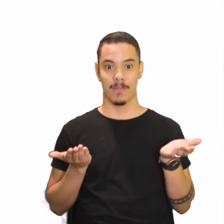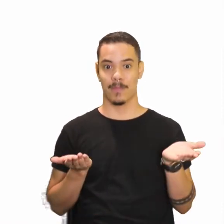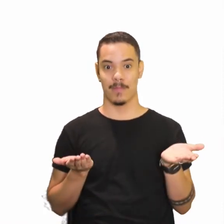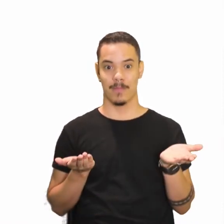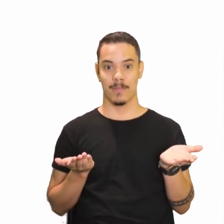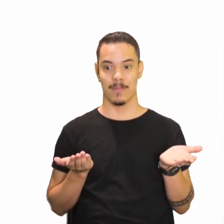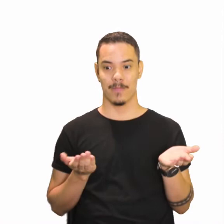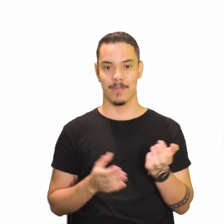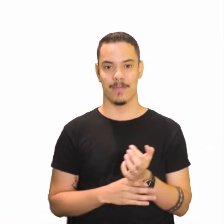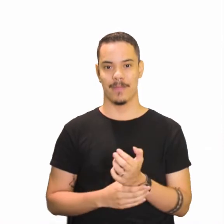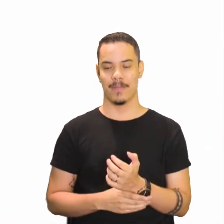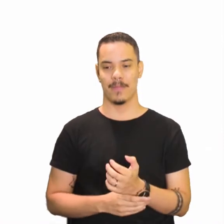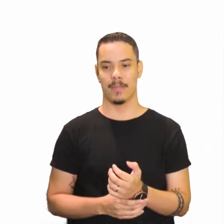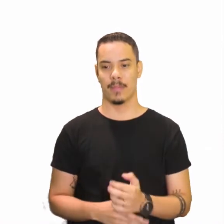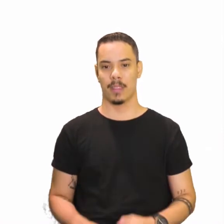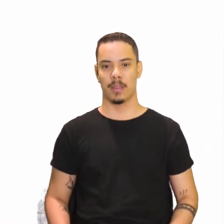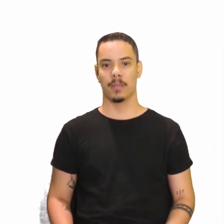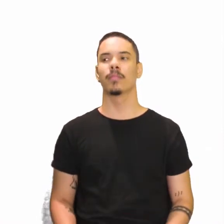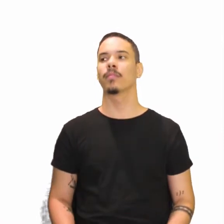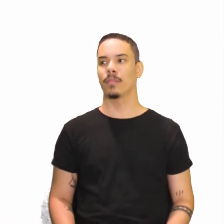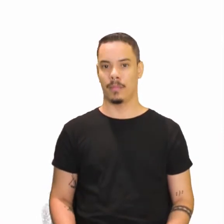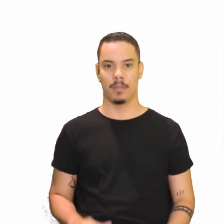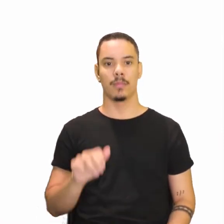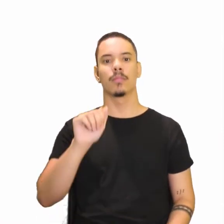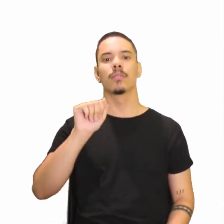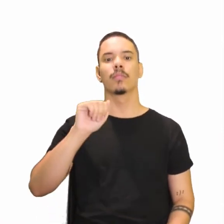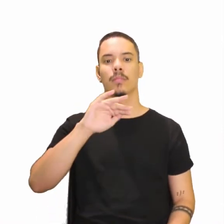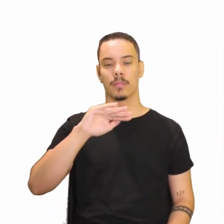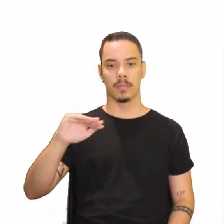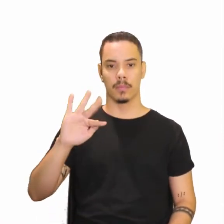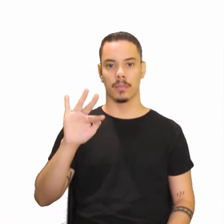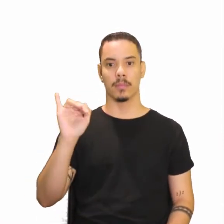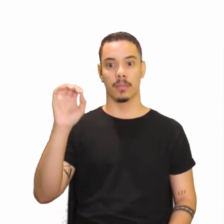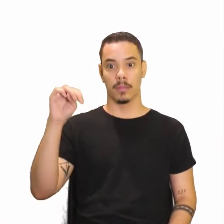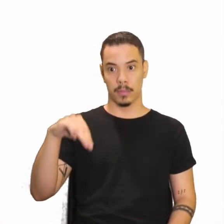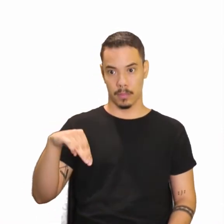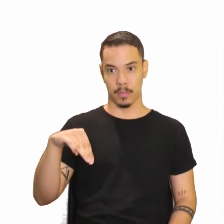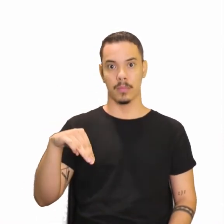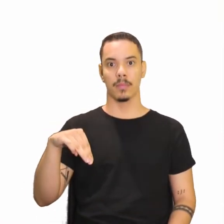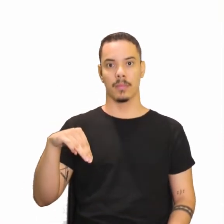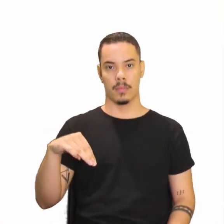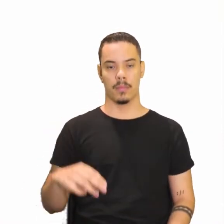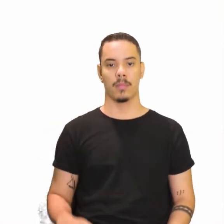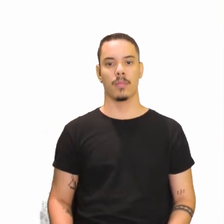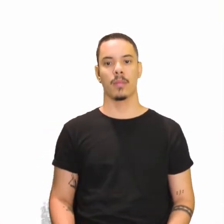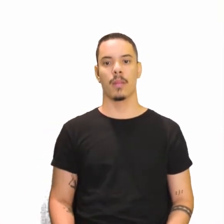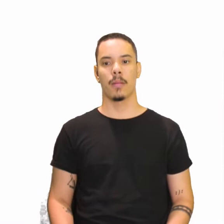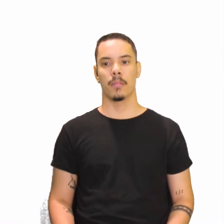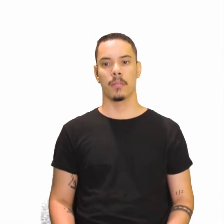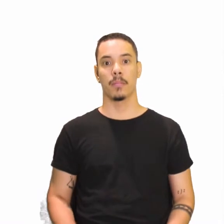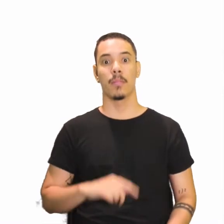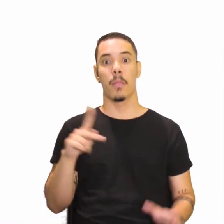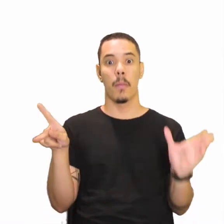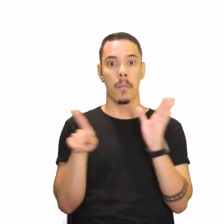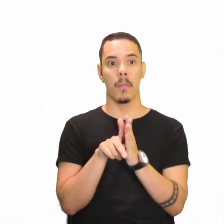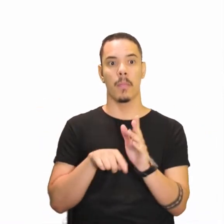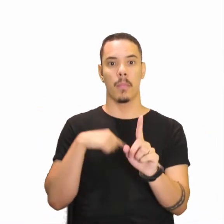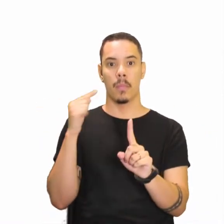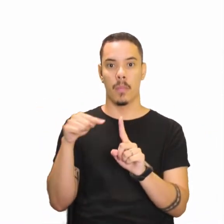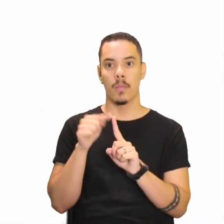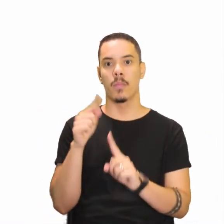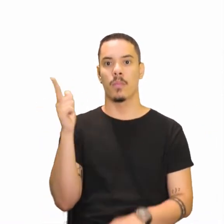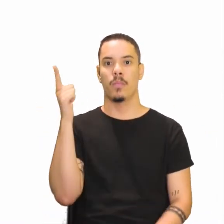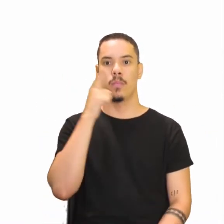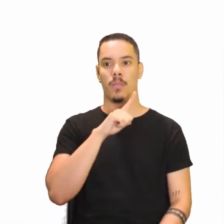ver. É de a fim de, finalidade para conseguir